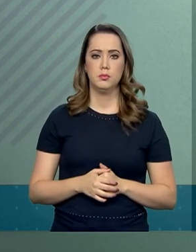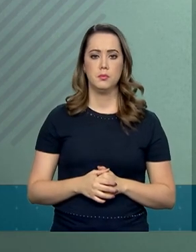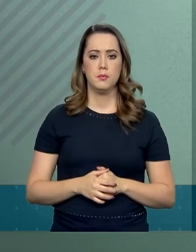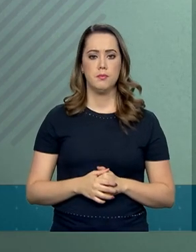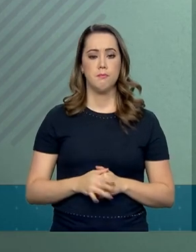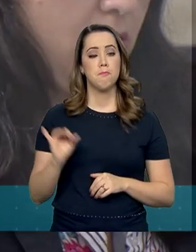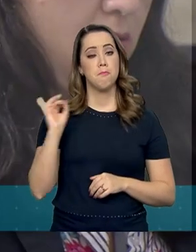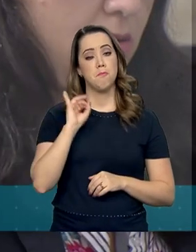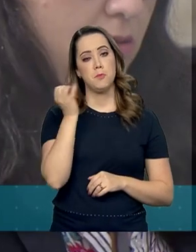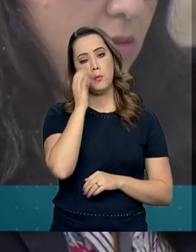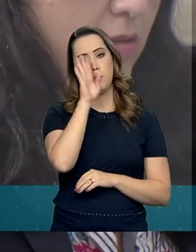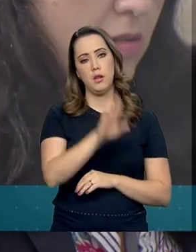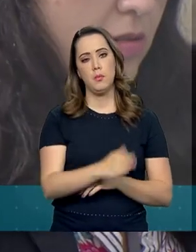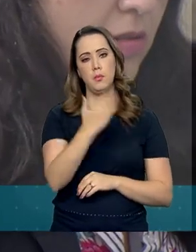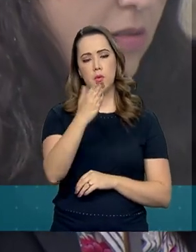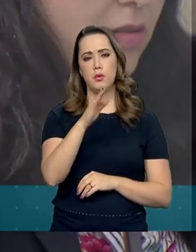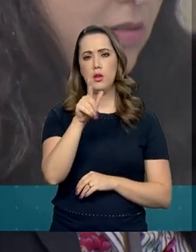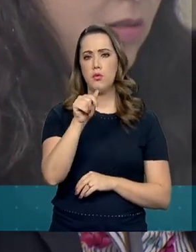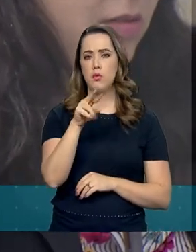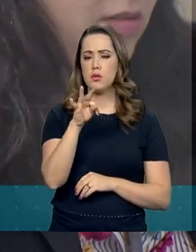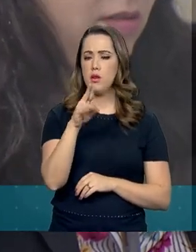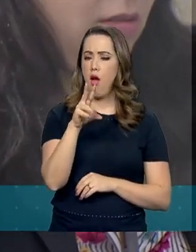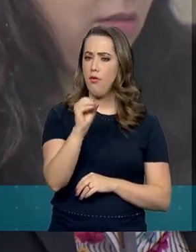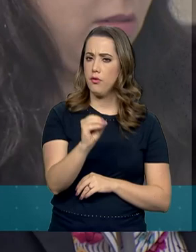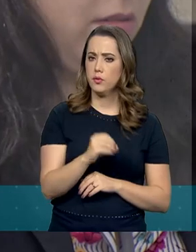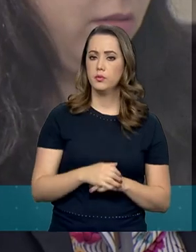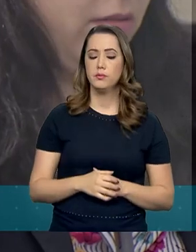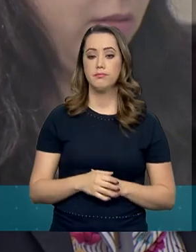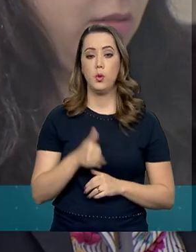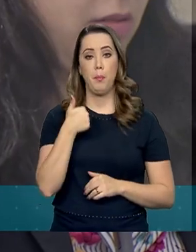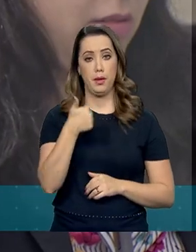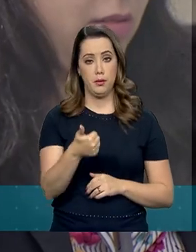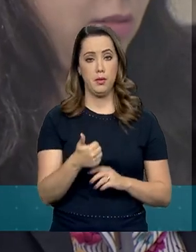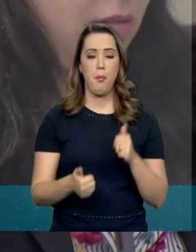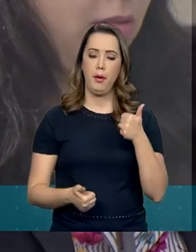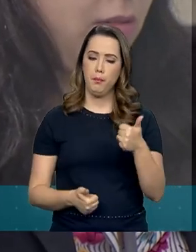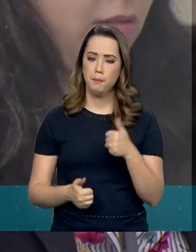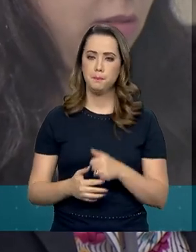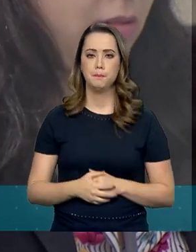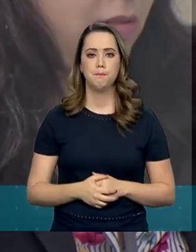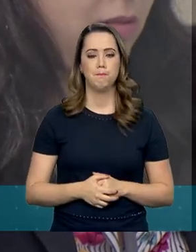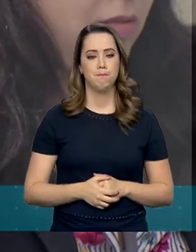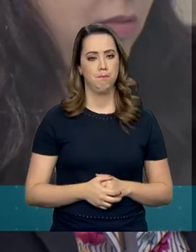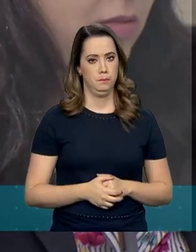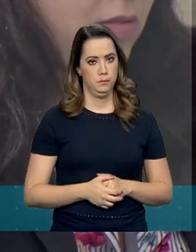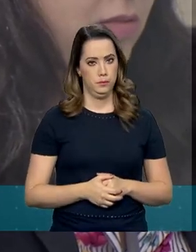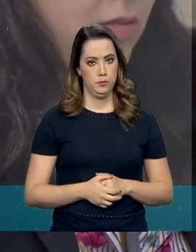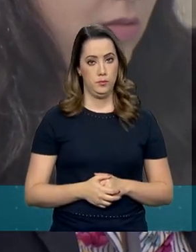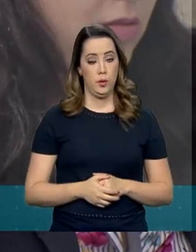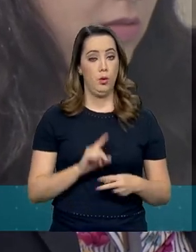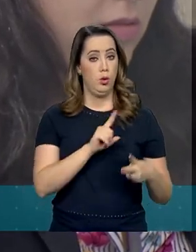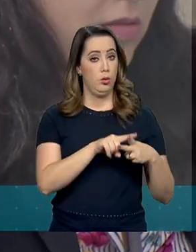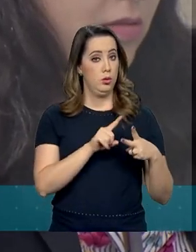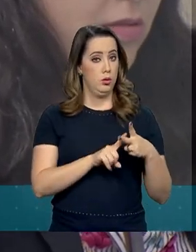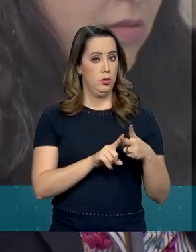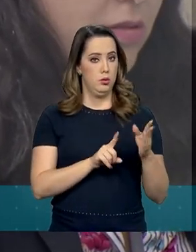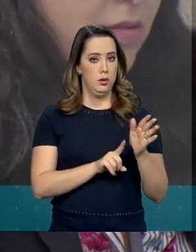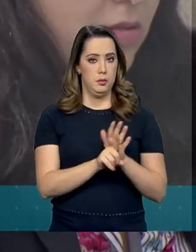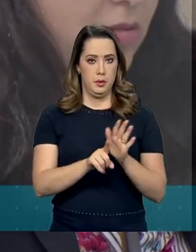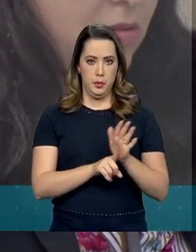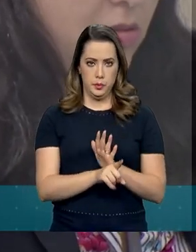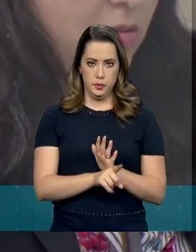boa tarde gustavo rodrigues da folha de são paulo tudo bem está tudo ótimo porta voz duas perguntas a primeira delas é que hoje a justiça